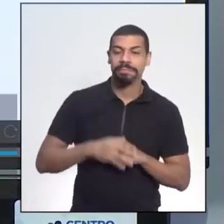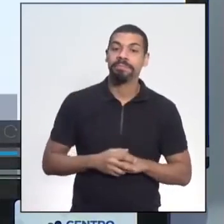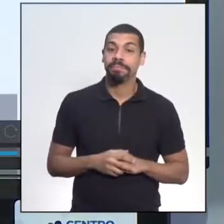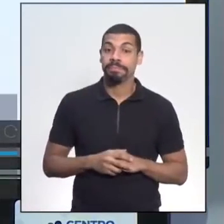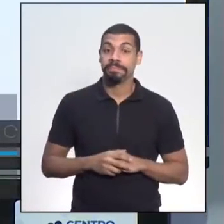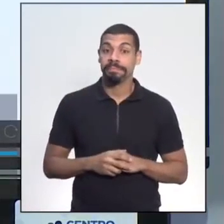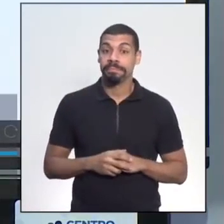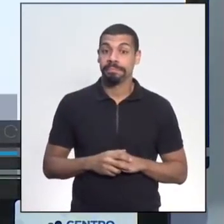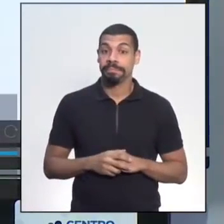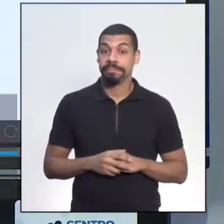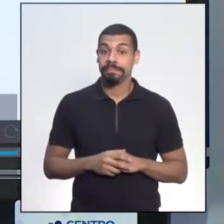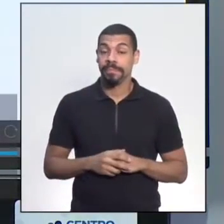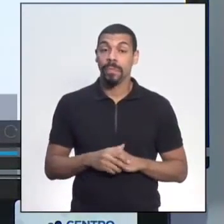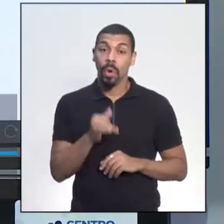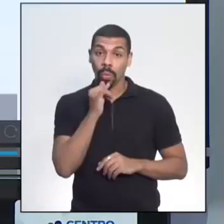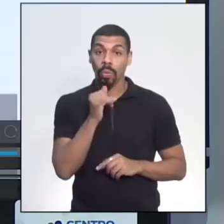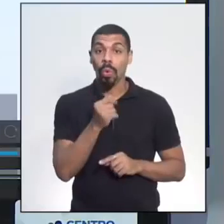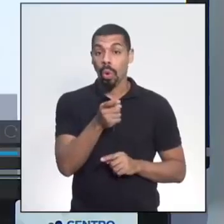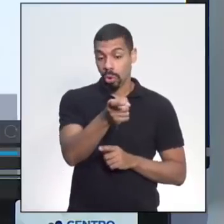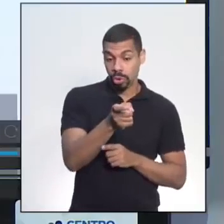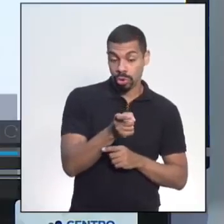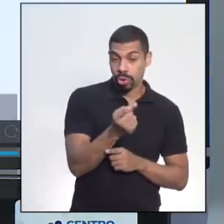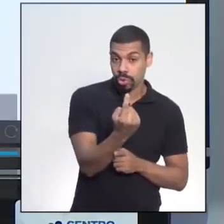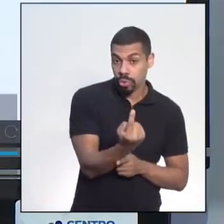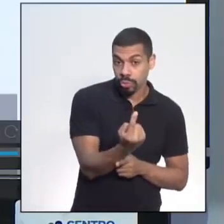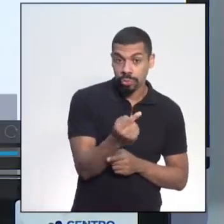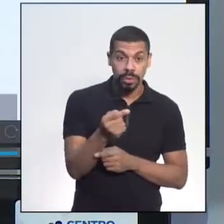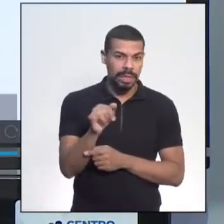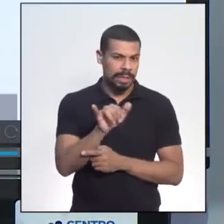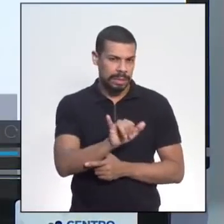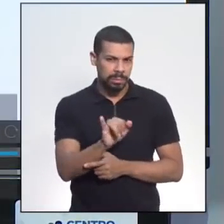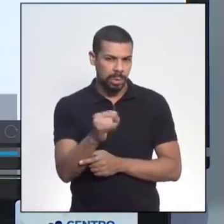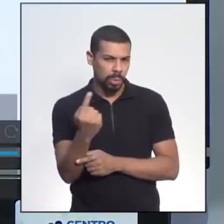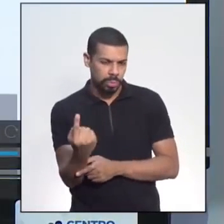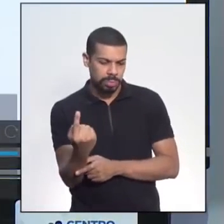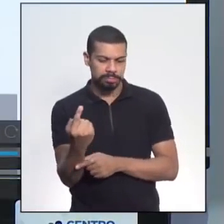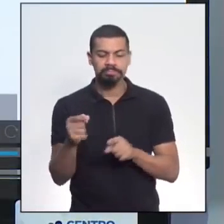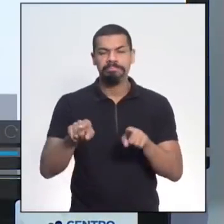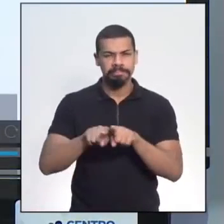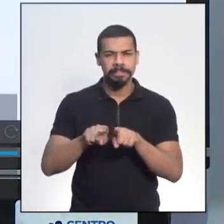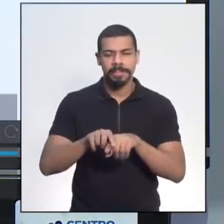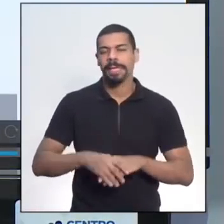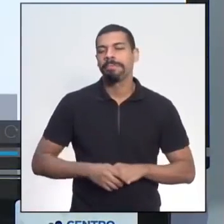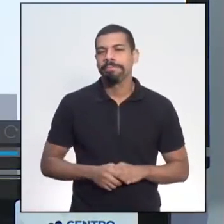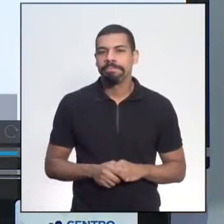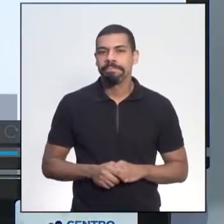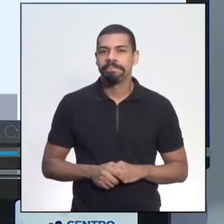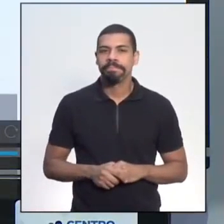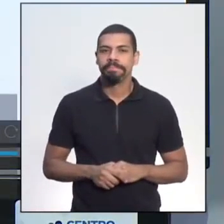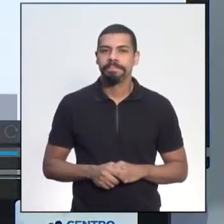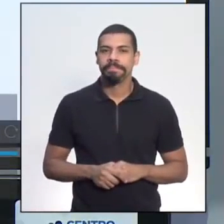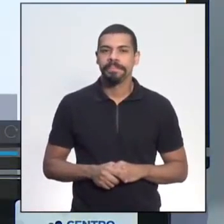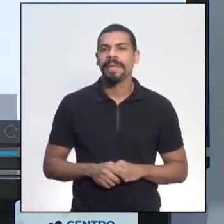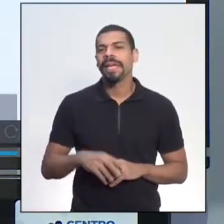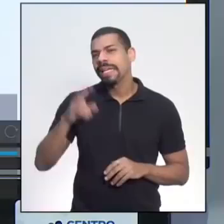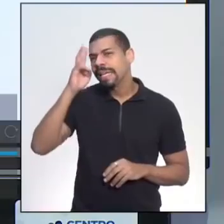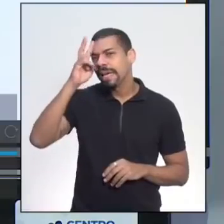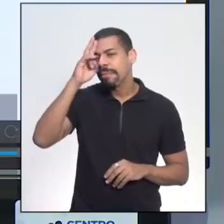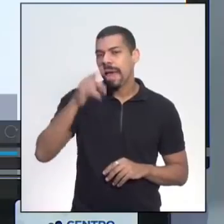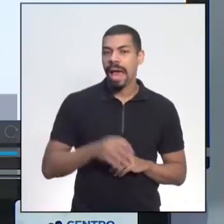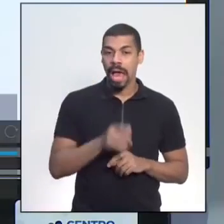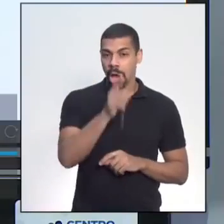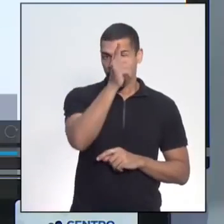quaisquer, chamei um de x1 e o y1, são as duas coordenadas, lembra? Abscissa e ordenada,